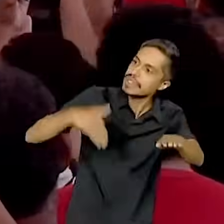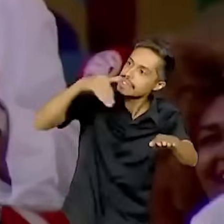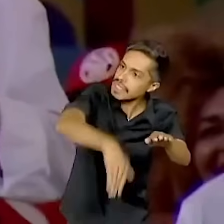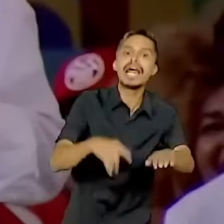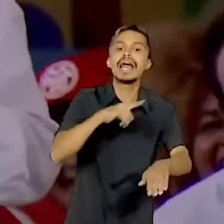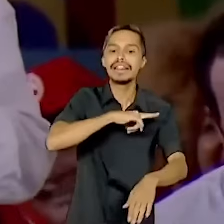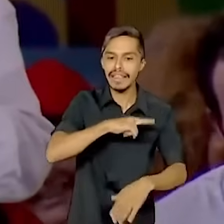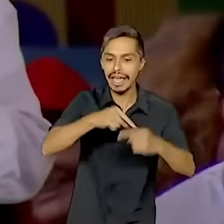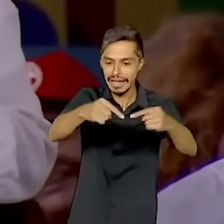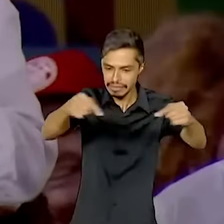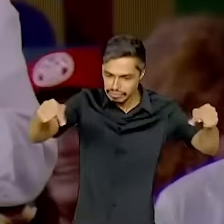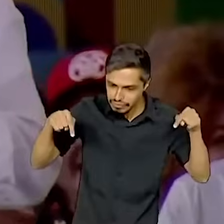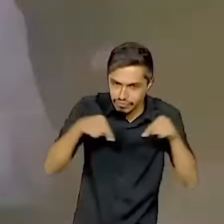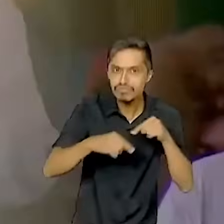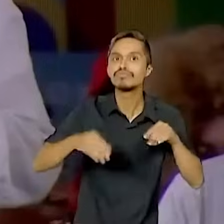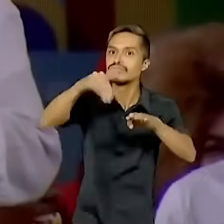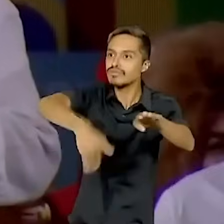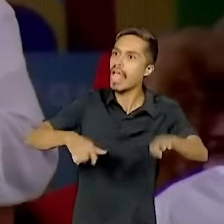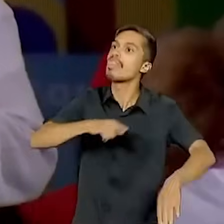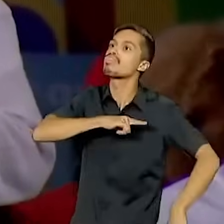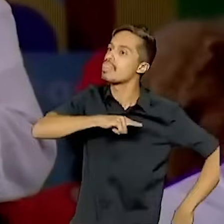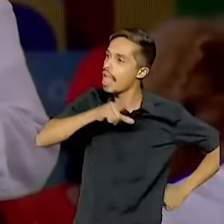O que é importante?